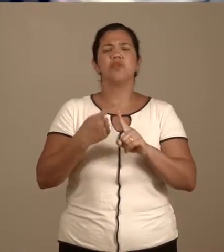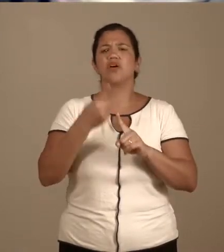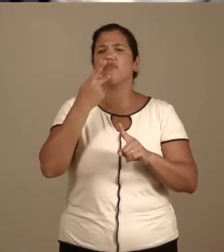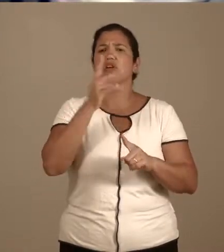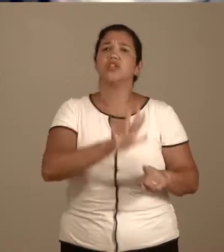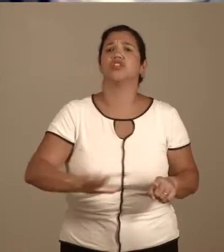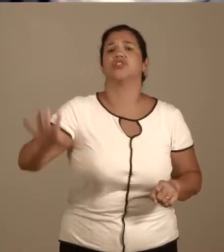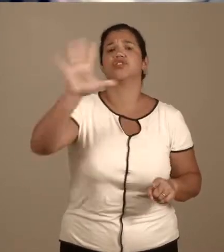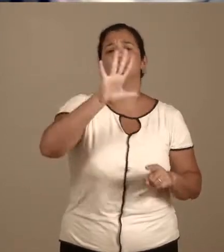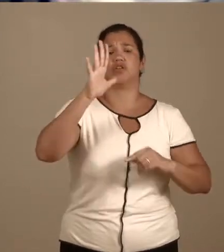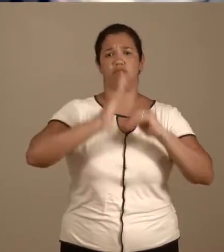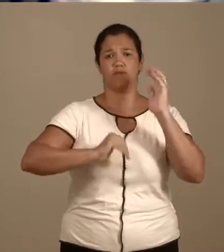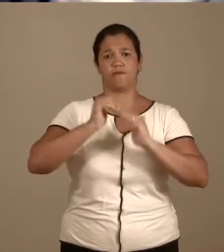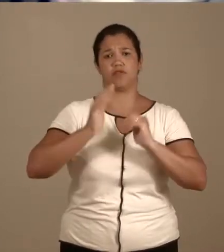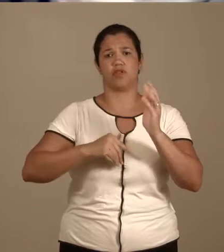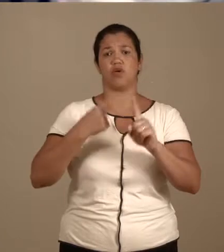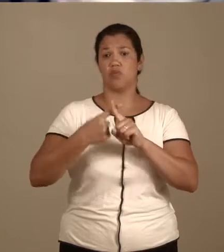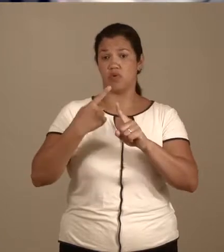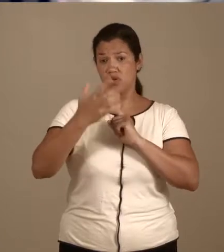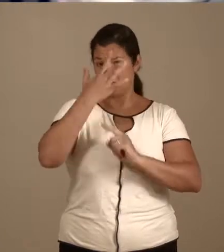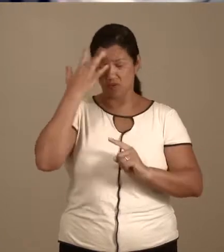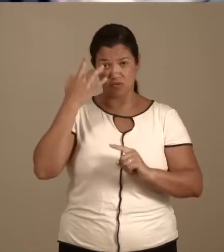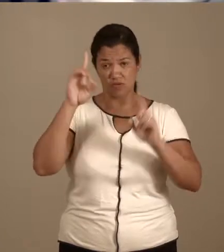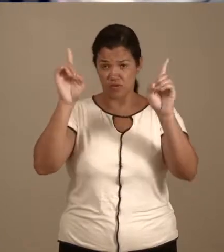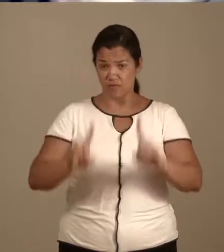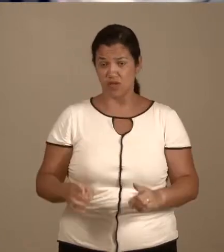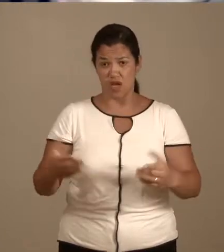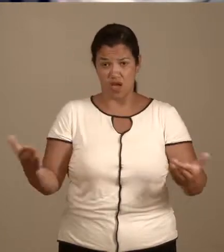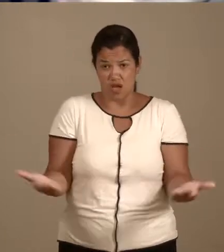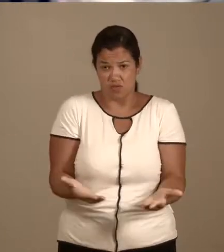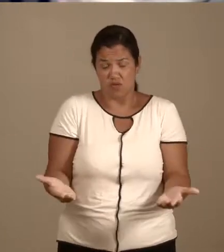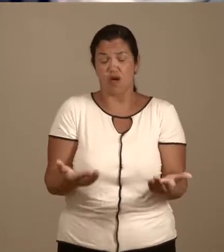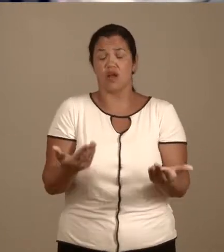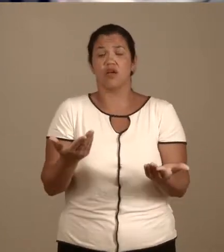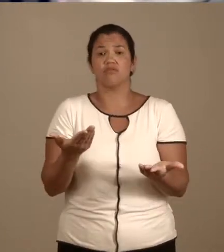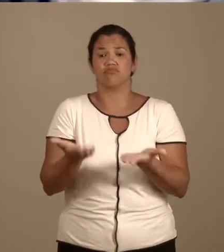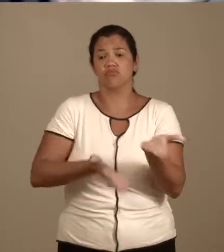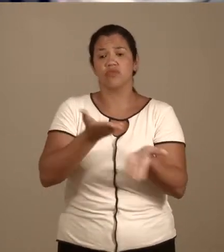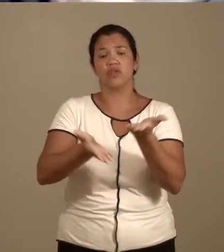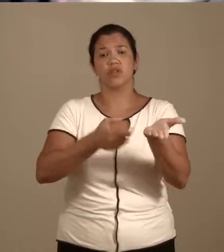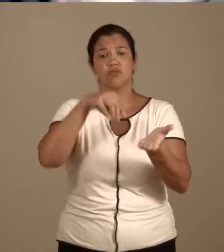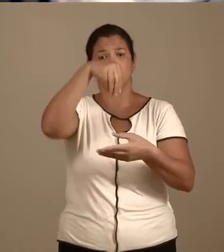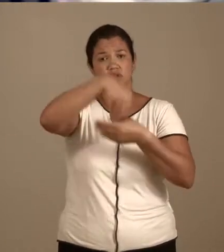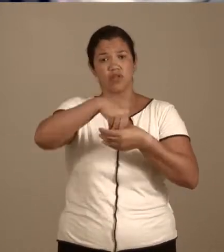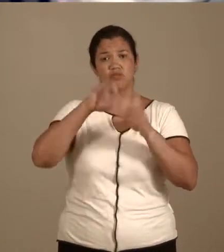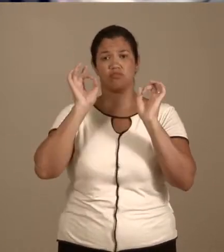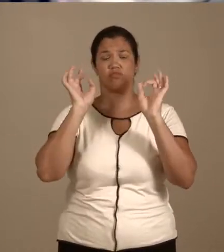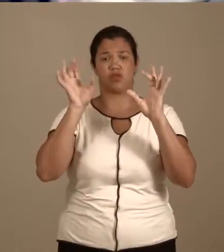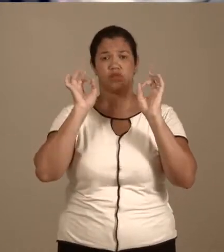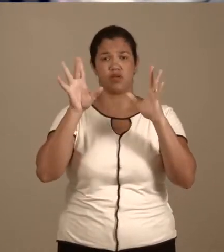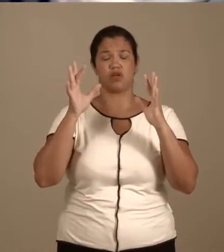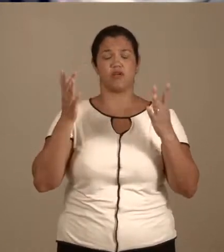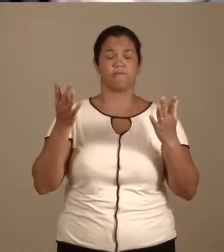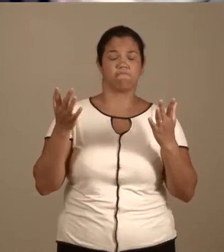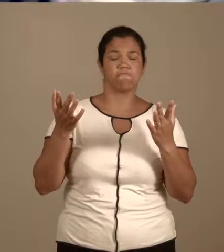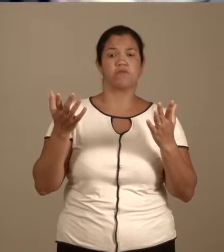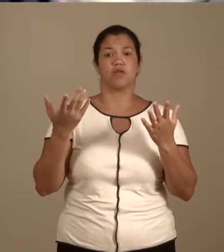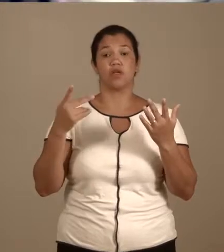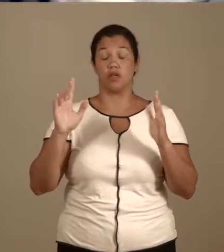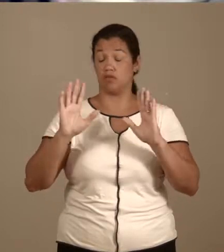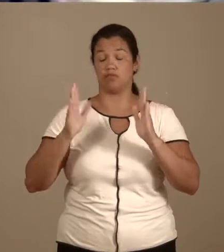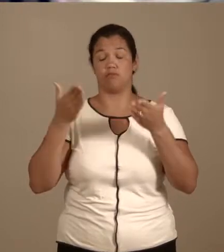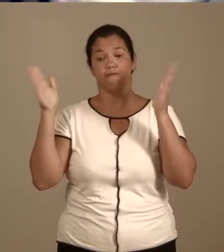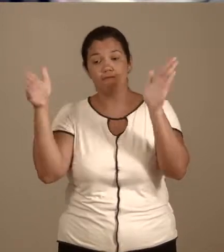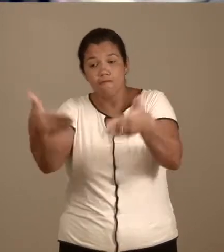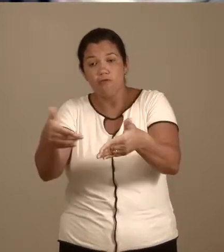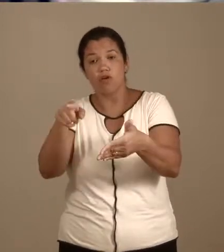falando de todos os profissionais? Porque as pessoas com deficiência, habitualmente, quando são tratadas na área de especialidade, na área